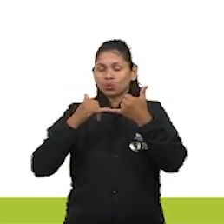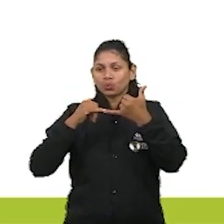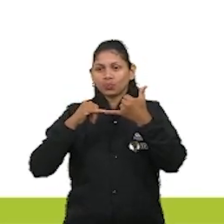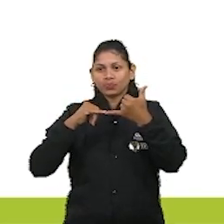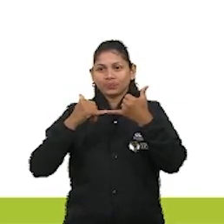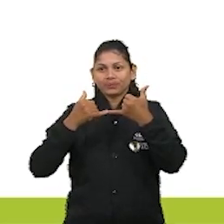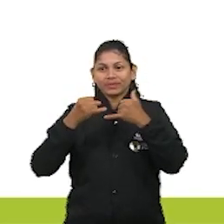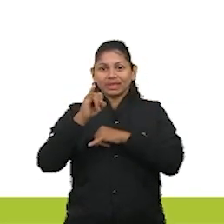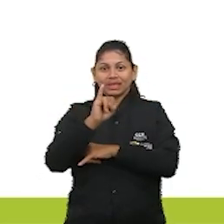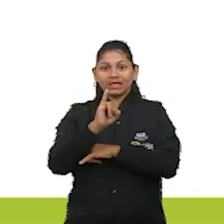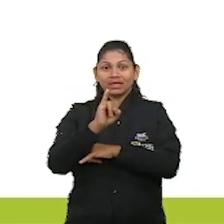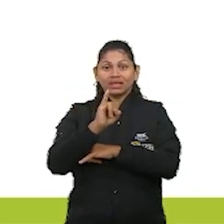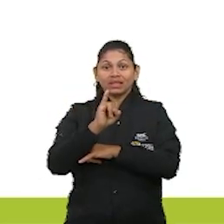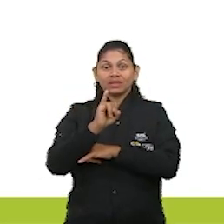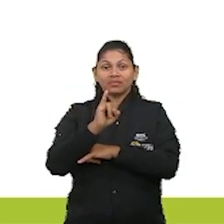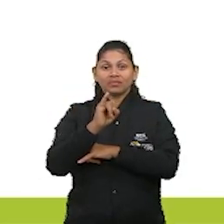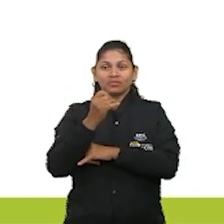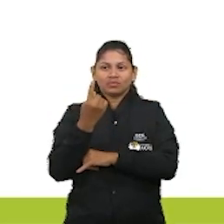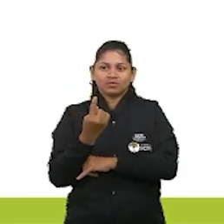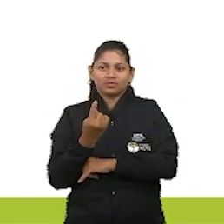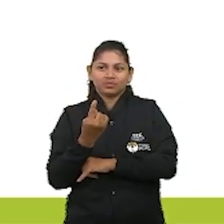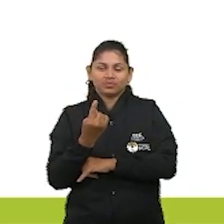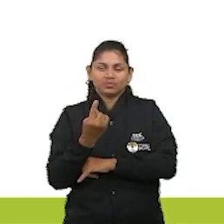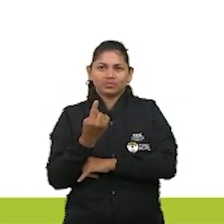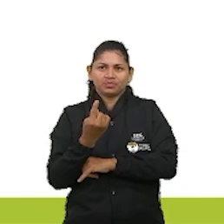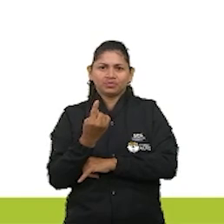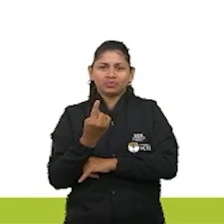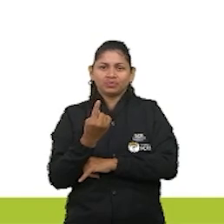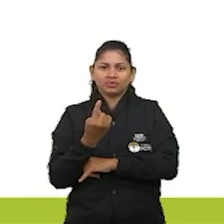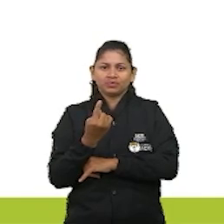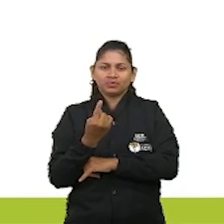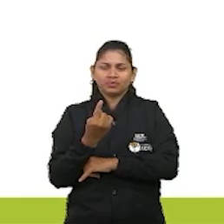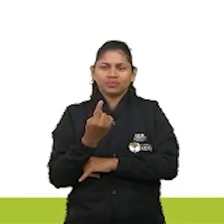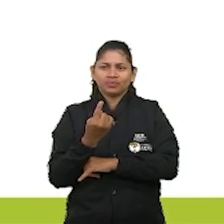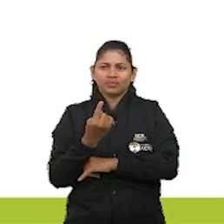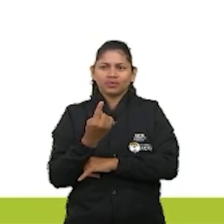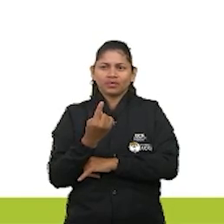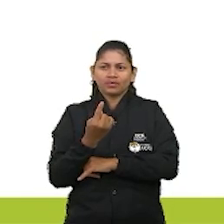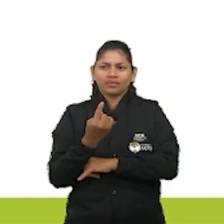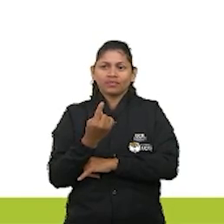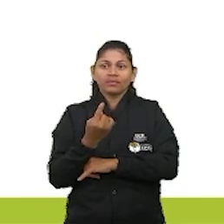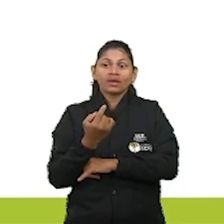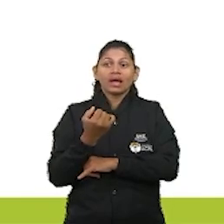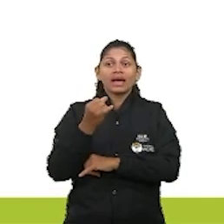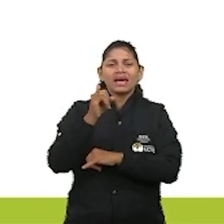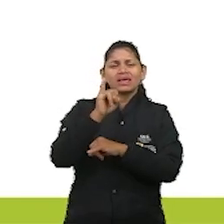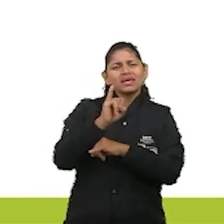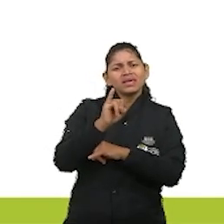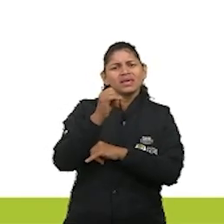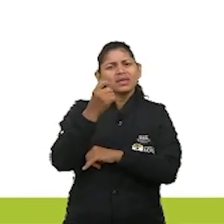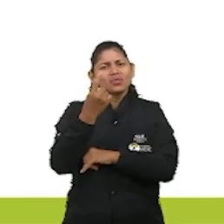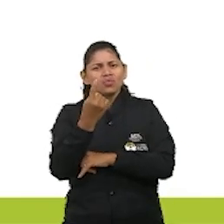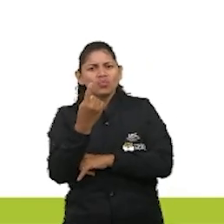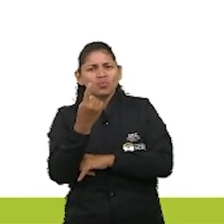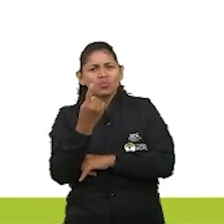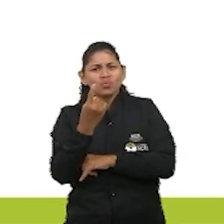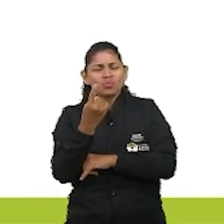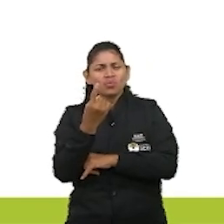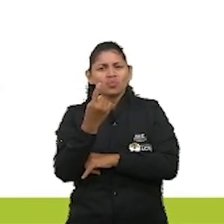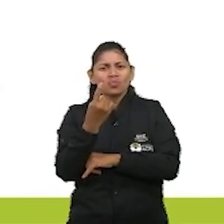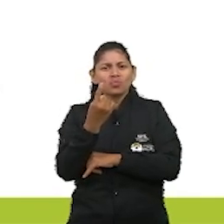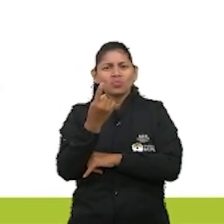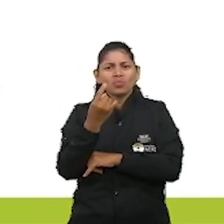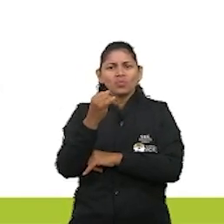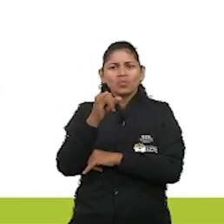I1 com IB. Mas quem é I1 e IB lá do comecinho? É o meu IA.